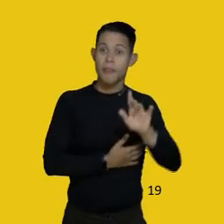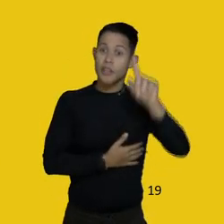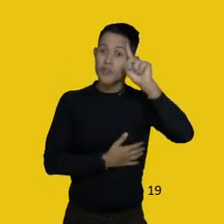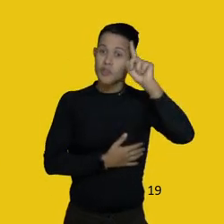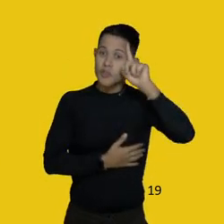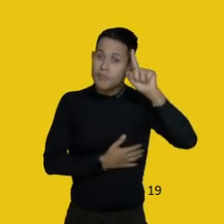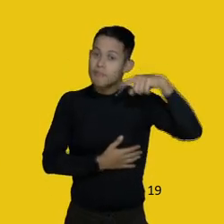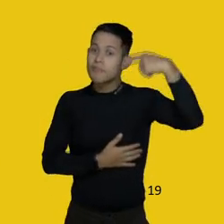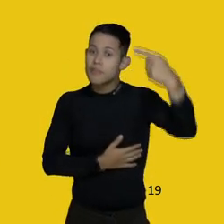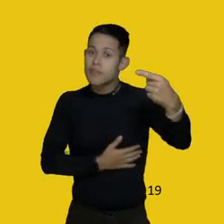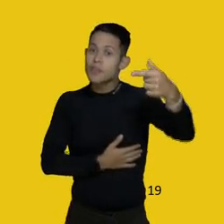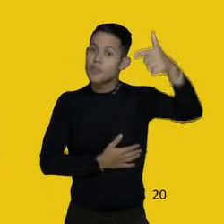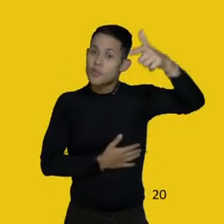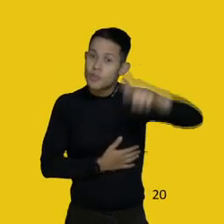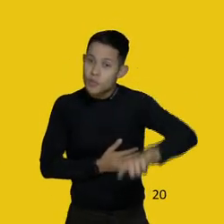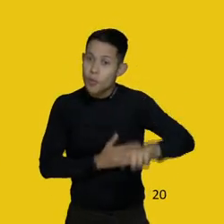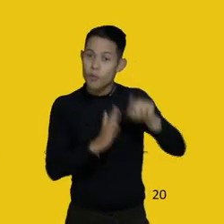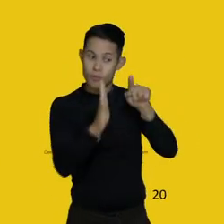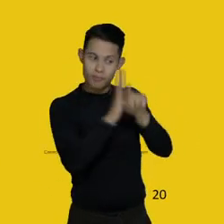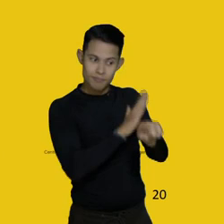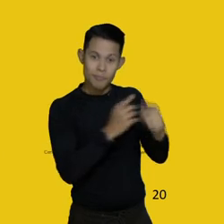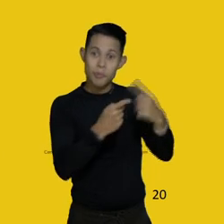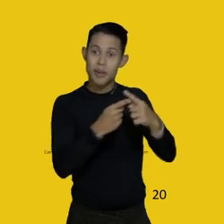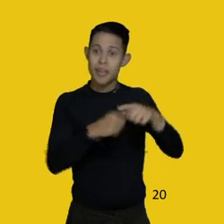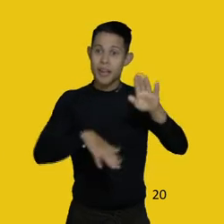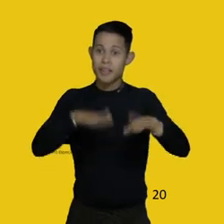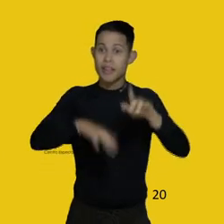ele já conta né ã